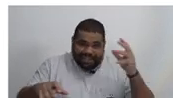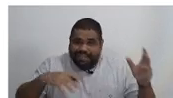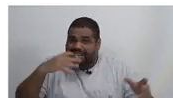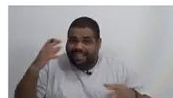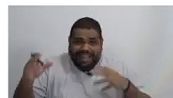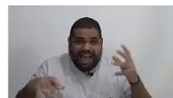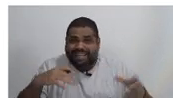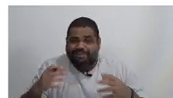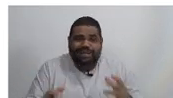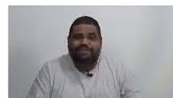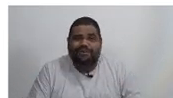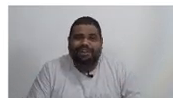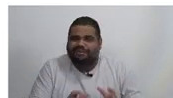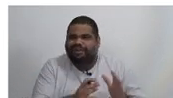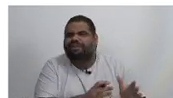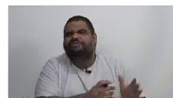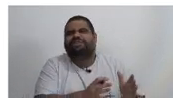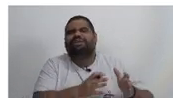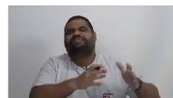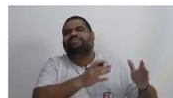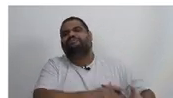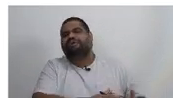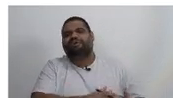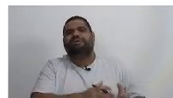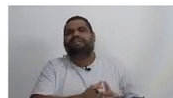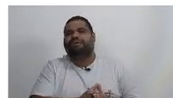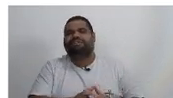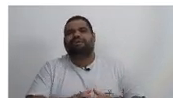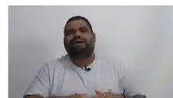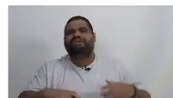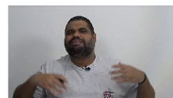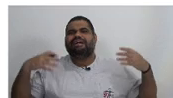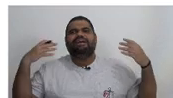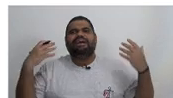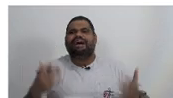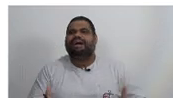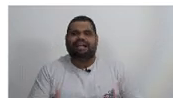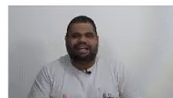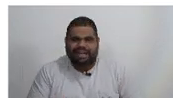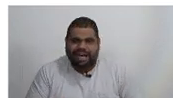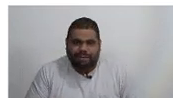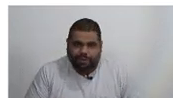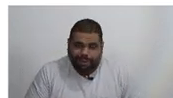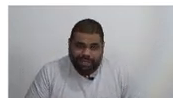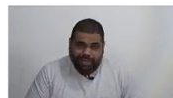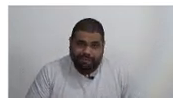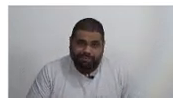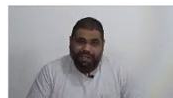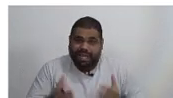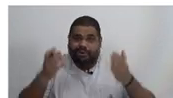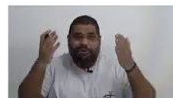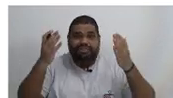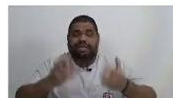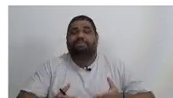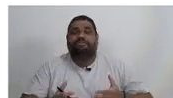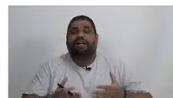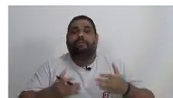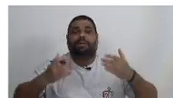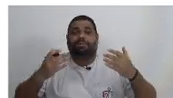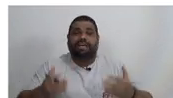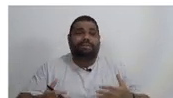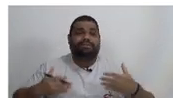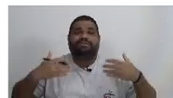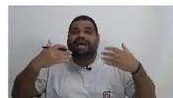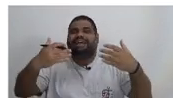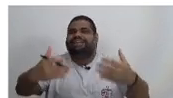Porque lágrimas vão rolar. Falou em fatoração, falou em matemática básica, a galera abre o berreiro. É o que eu sempre falo,